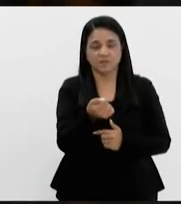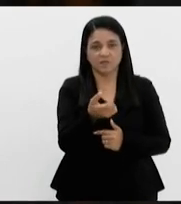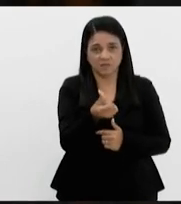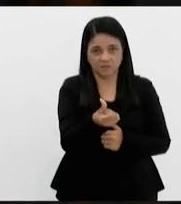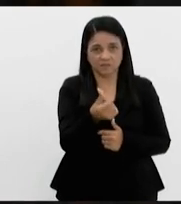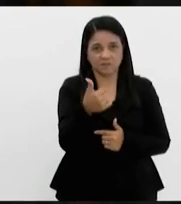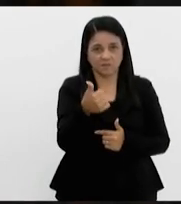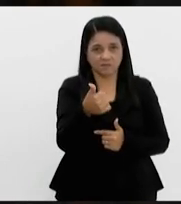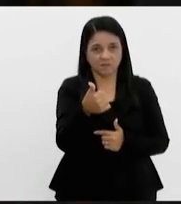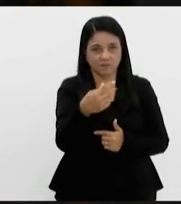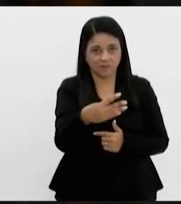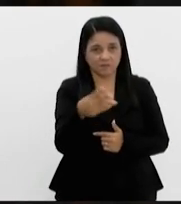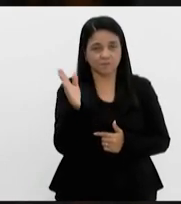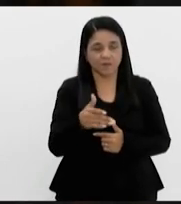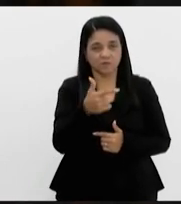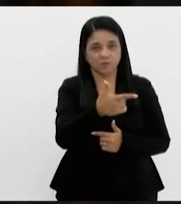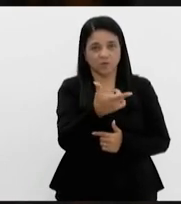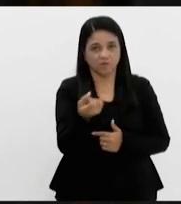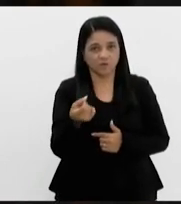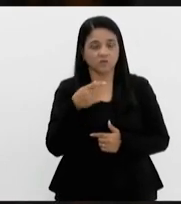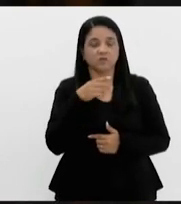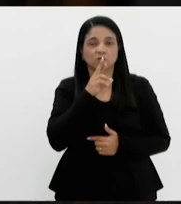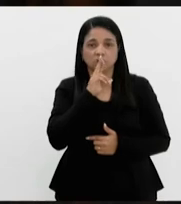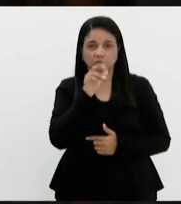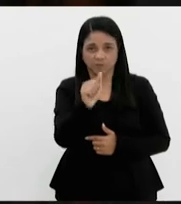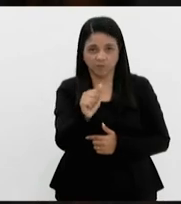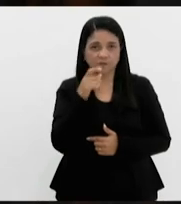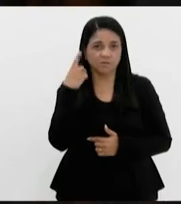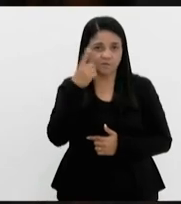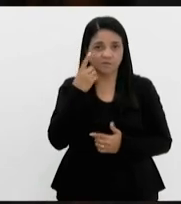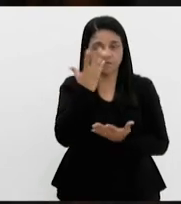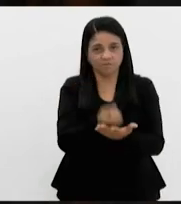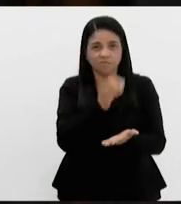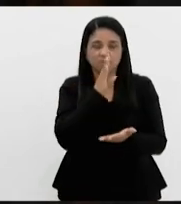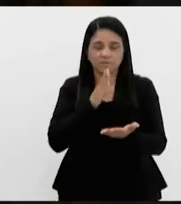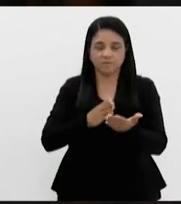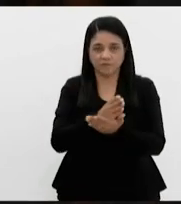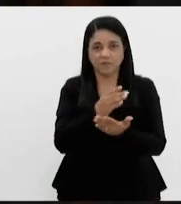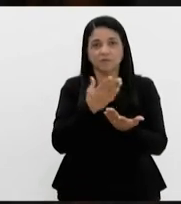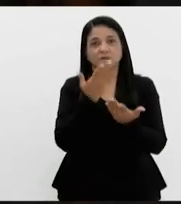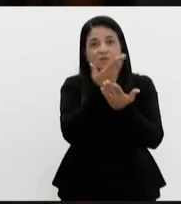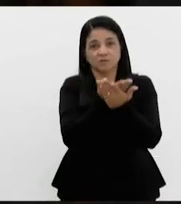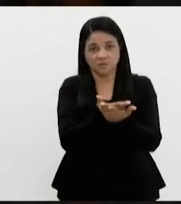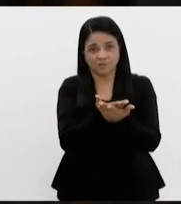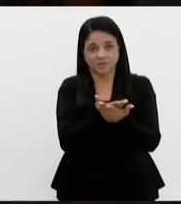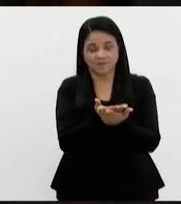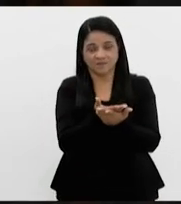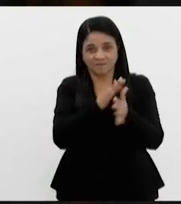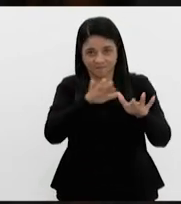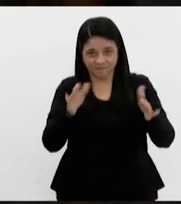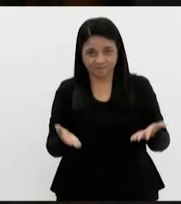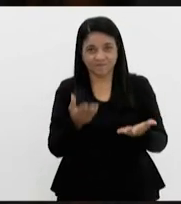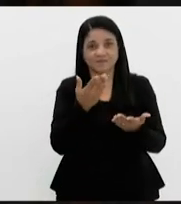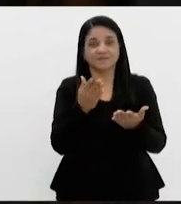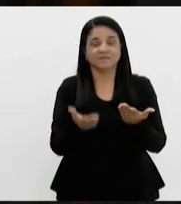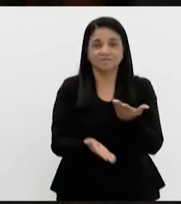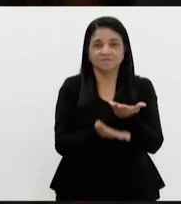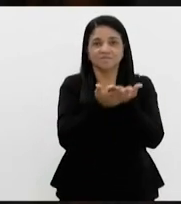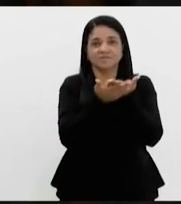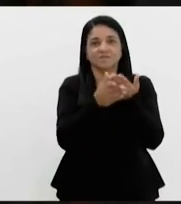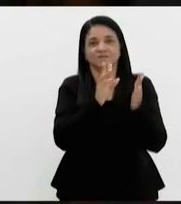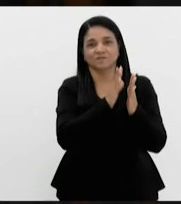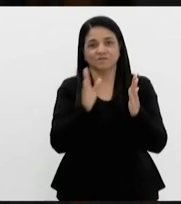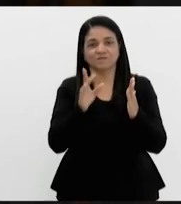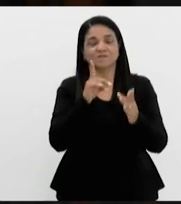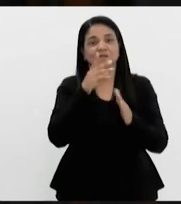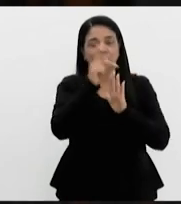2613 de 2020, deputado Rodrigo Amorim. Os que aprovam, mas como estão, aprovado. Há sobre a mesa requerimento de inclusão na ordem do dia